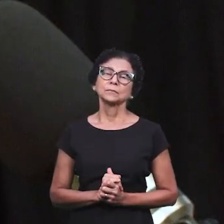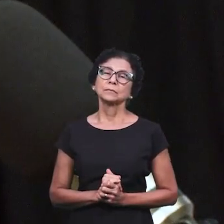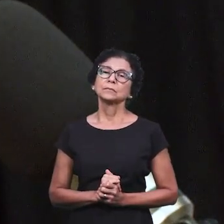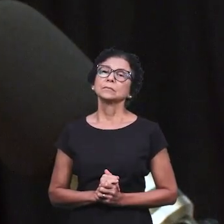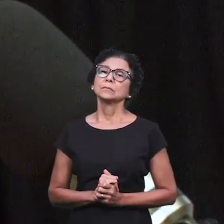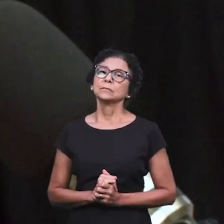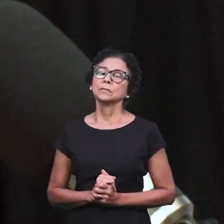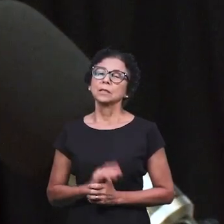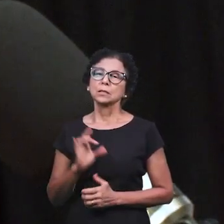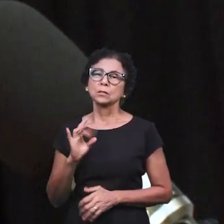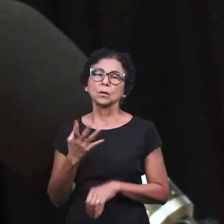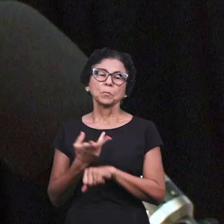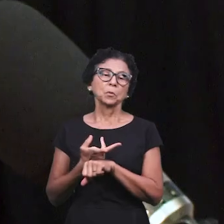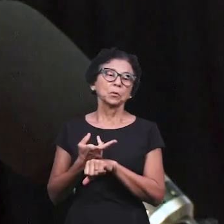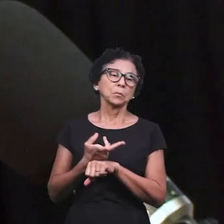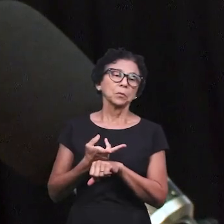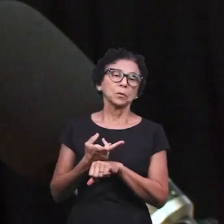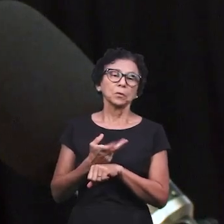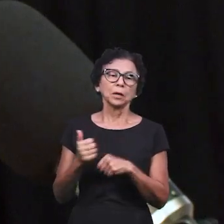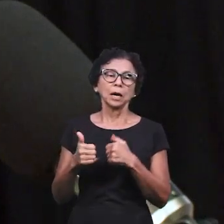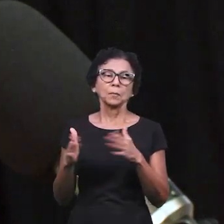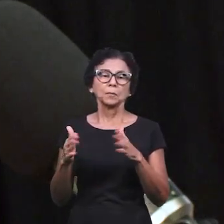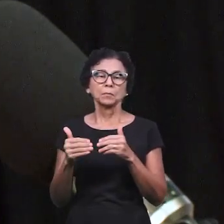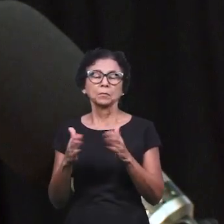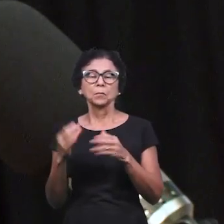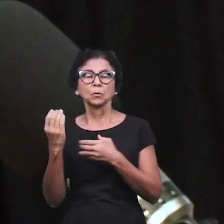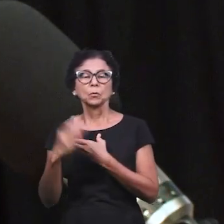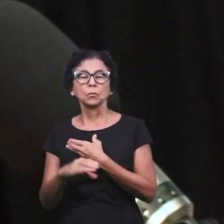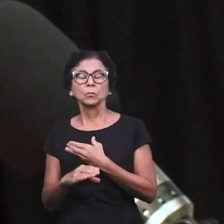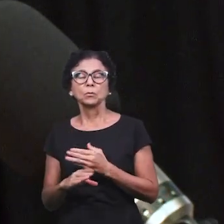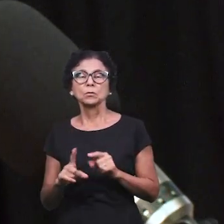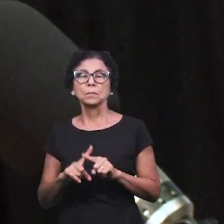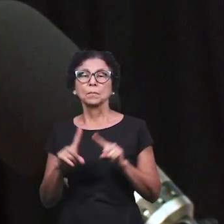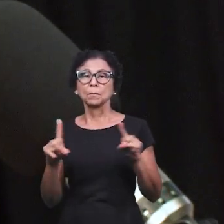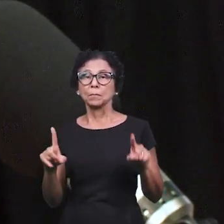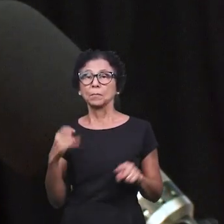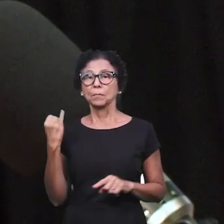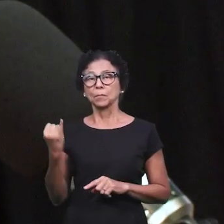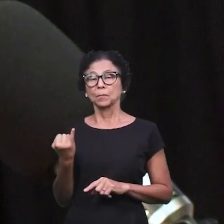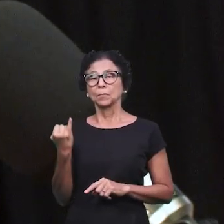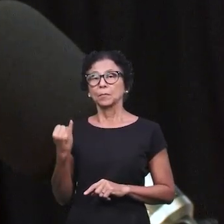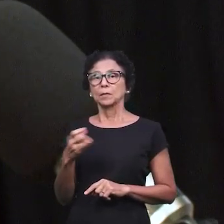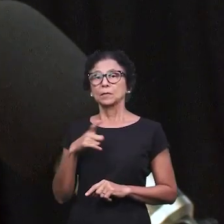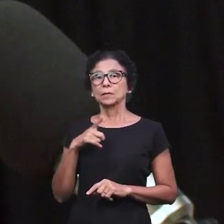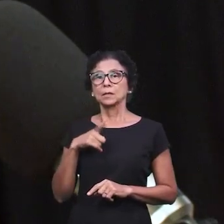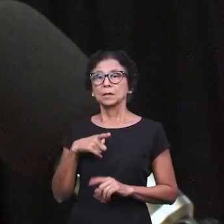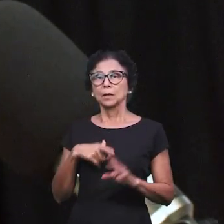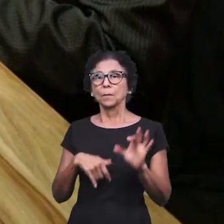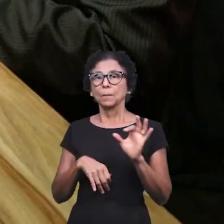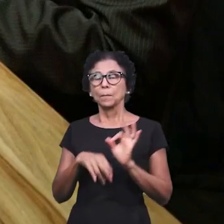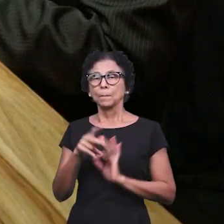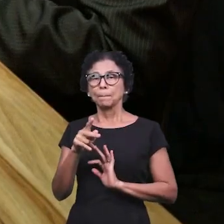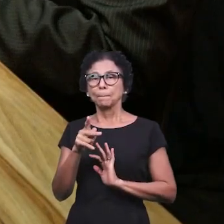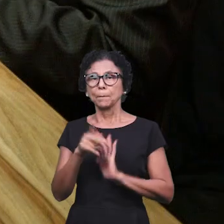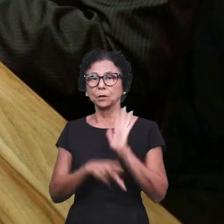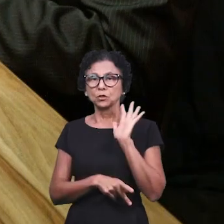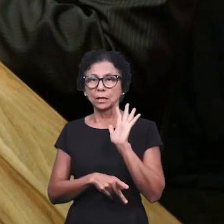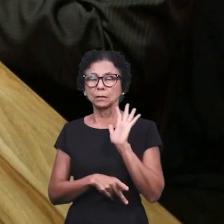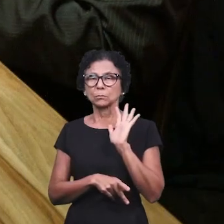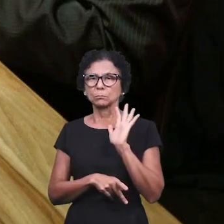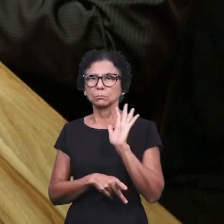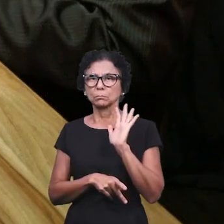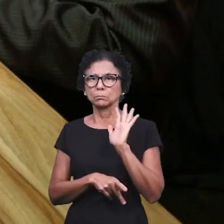que efetivamente tem um projeto, um plano para conseguir aprovação, tá certo? Importante,